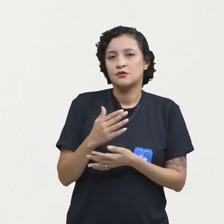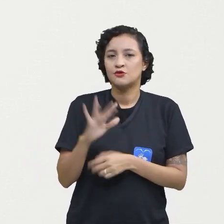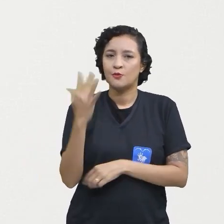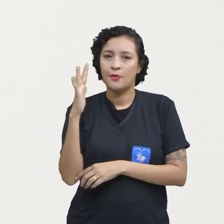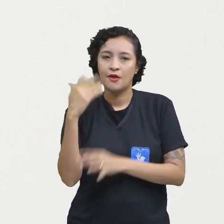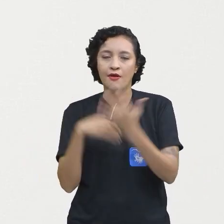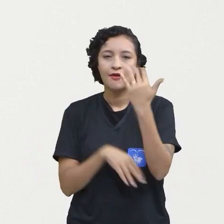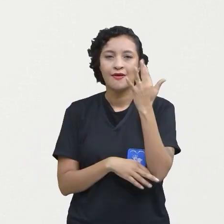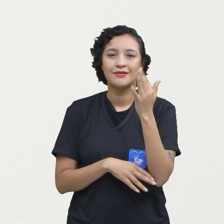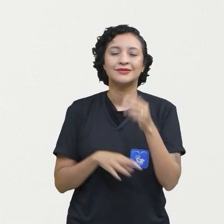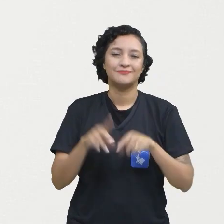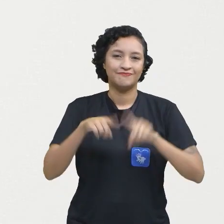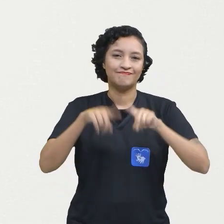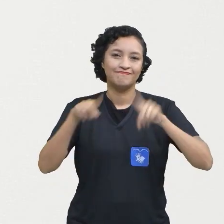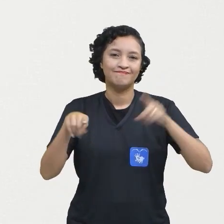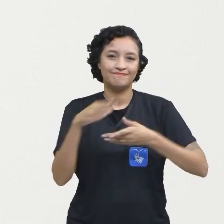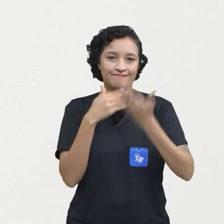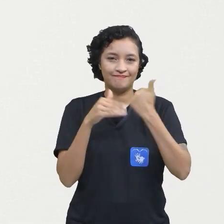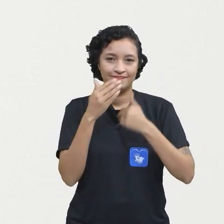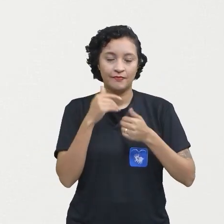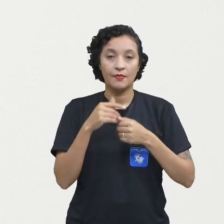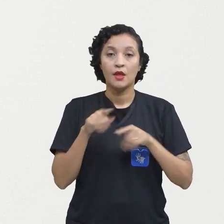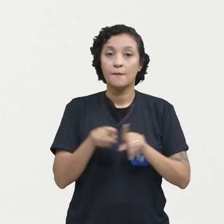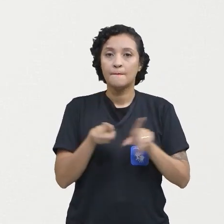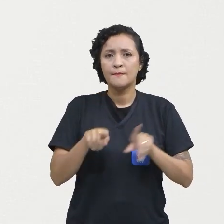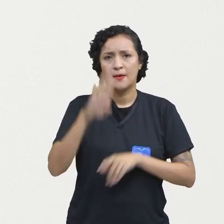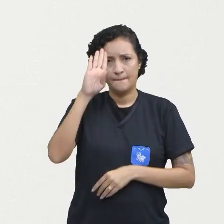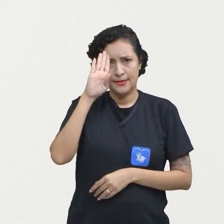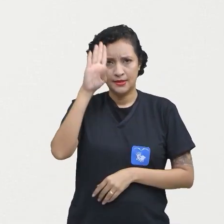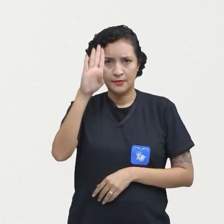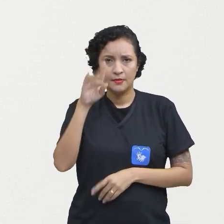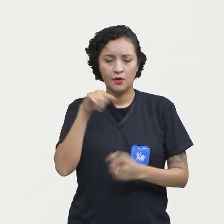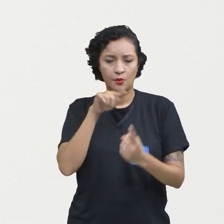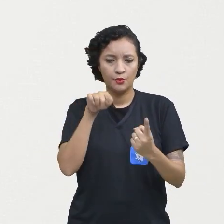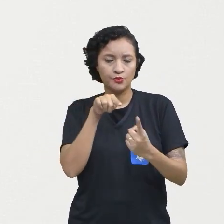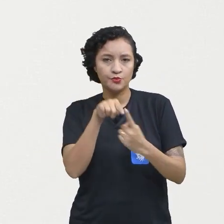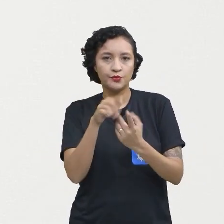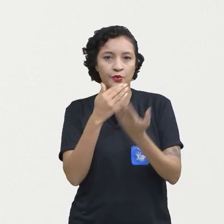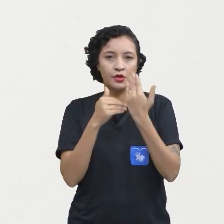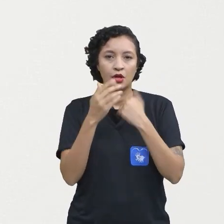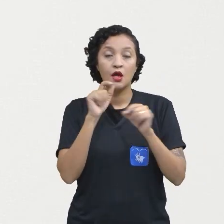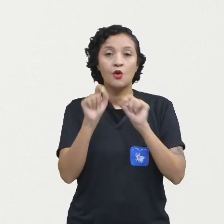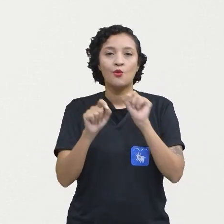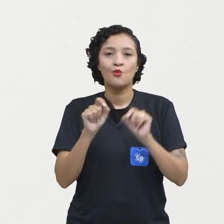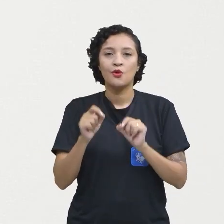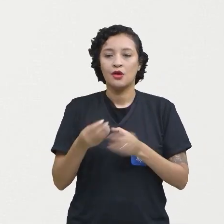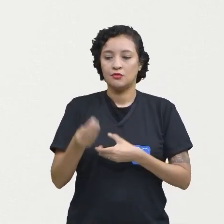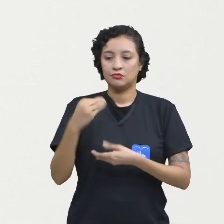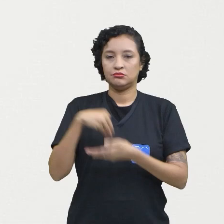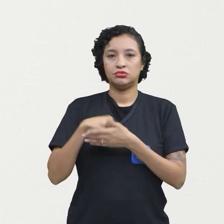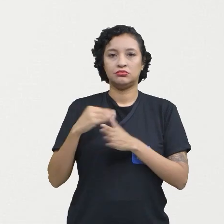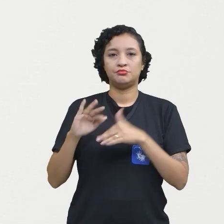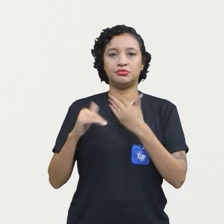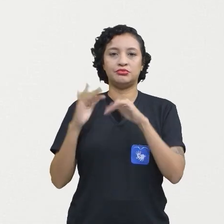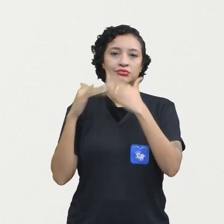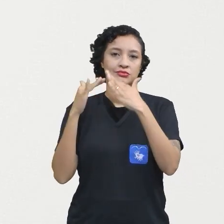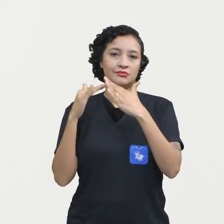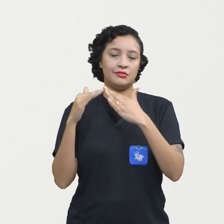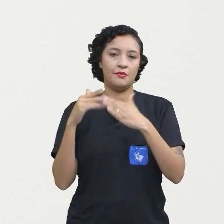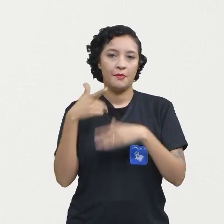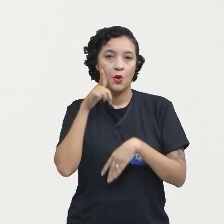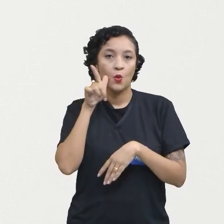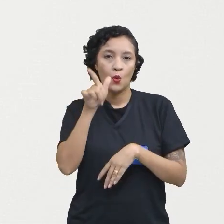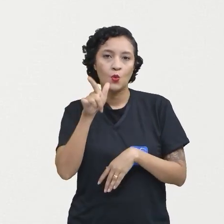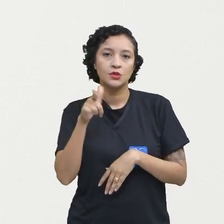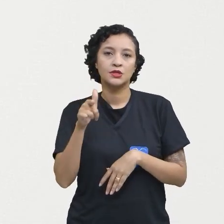a principal função da alimentação é trazer essa energia, né? Nutrir o animal para que ele consiga participar da cadeia alimentar,